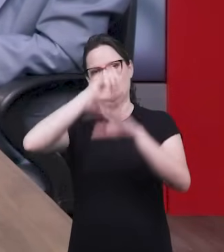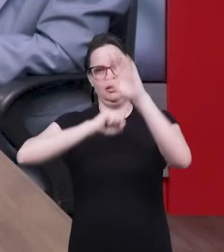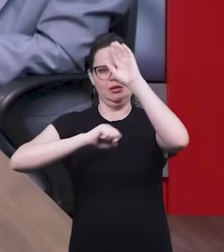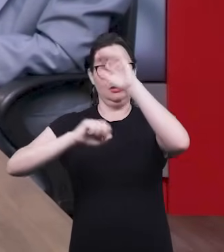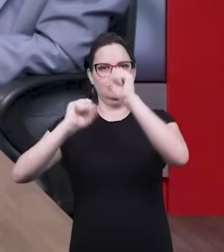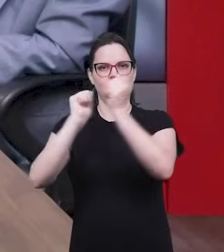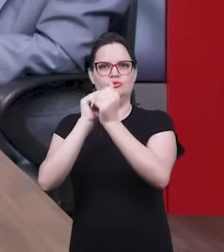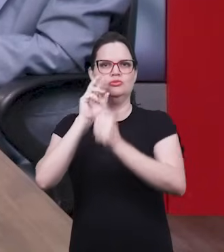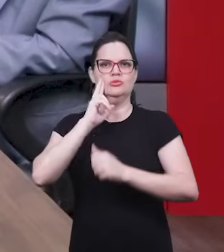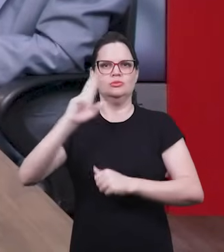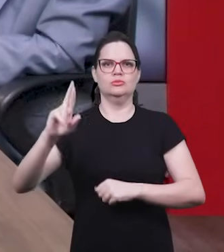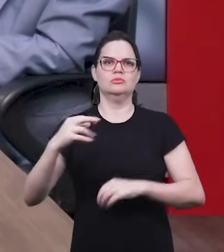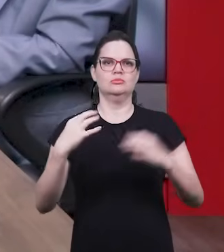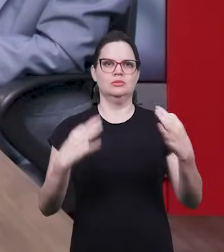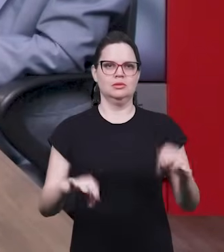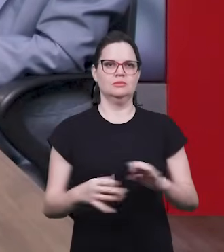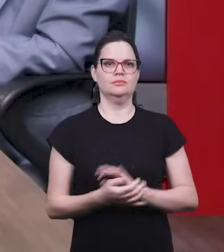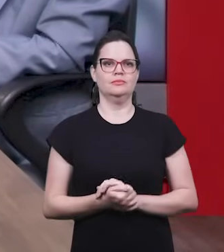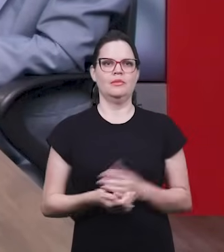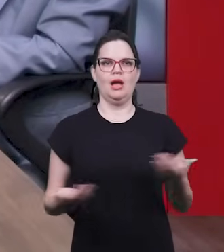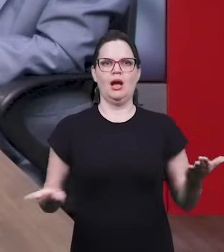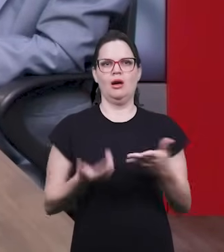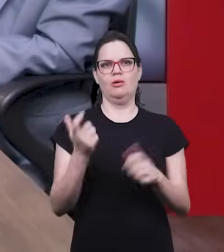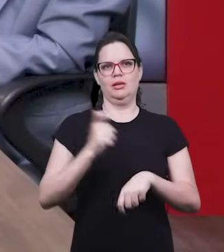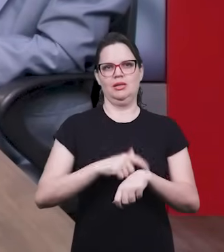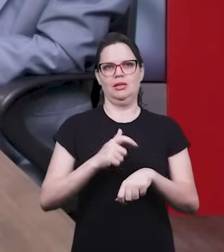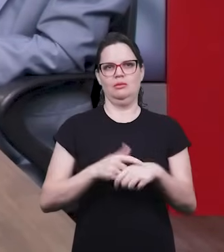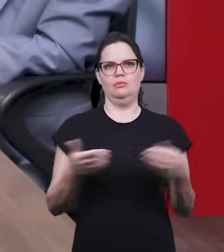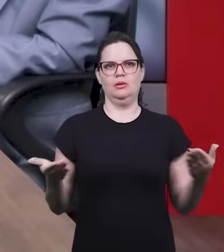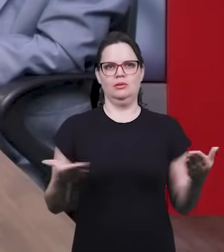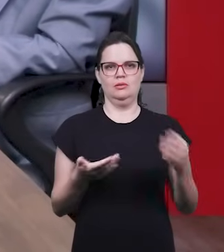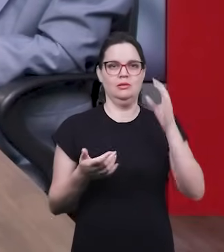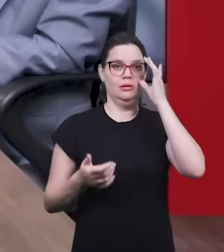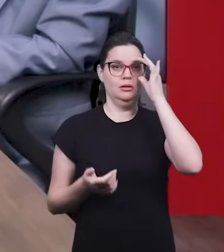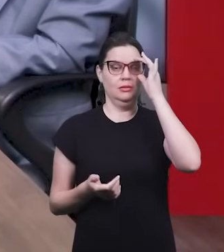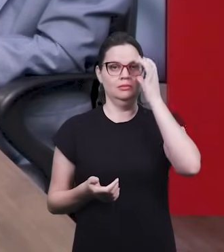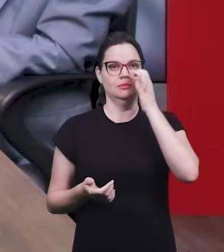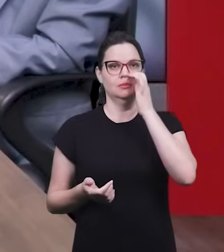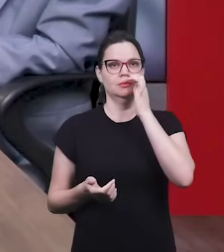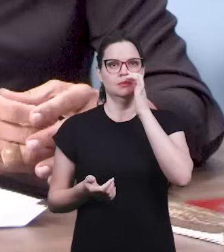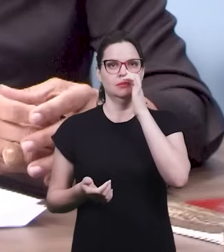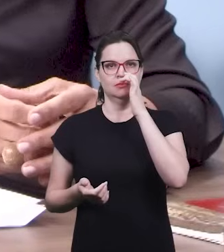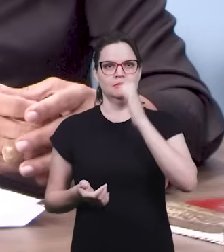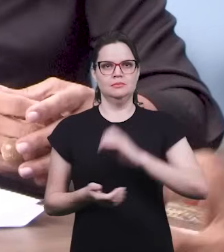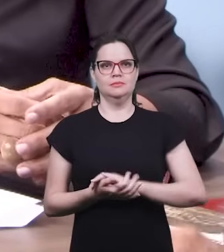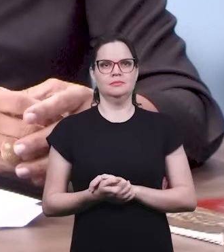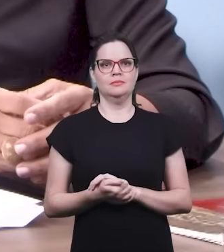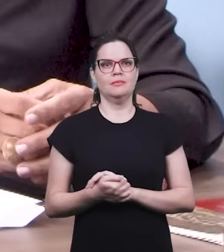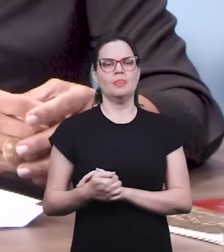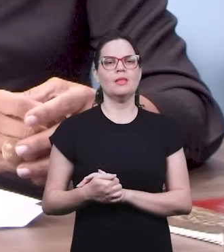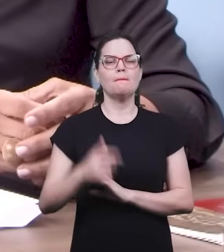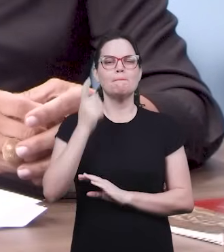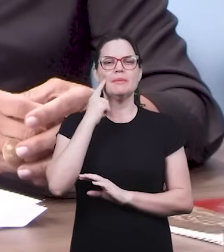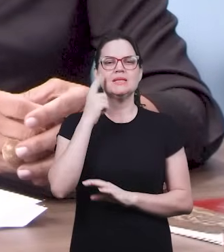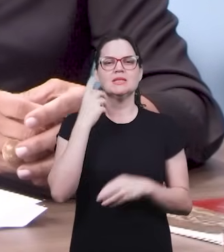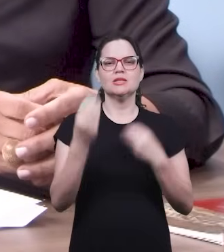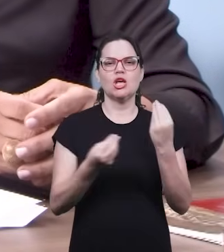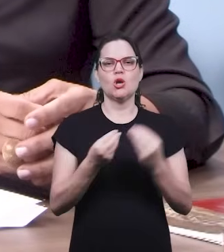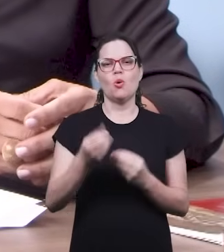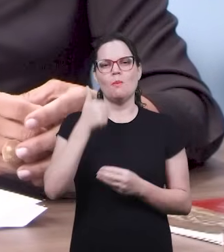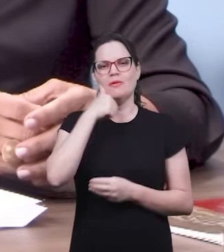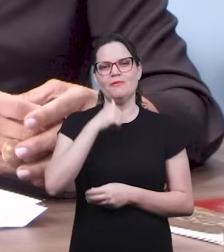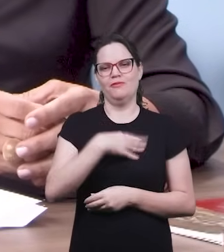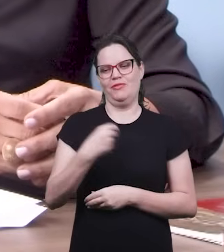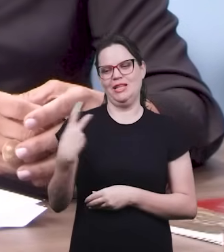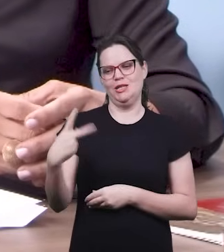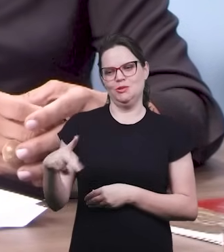não é isso? É, isso aí. Nesses tempos atuais, pastor, pensando essa criação que Jurama teve, que